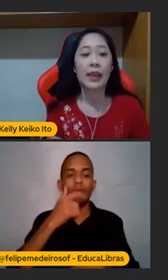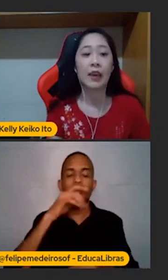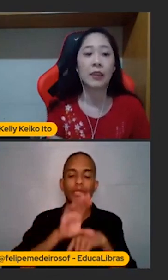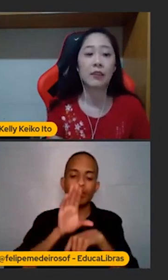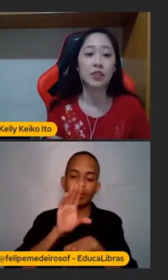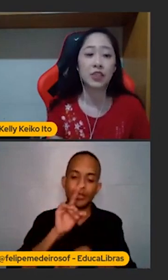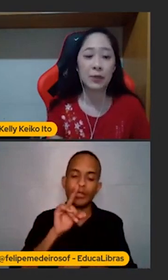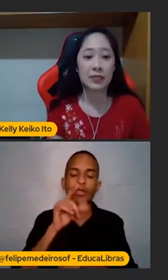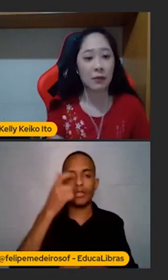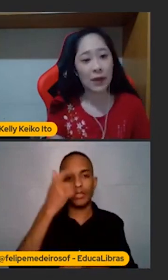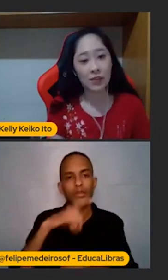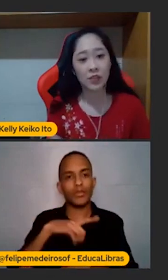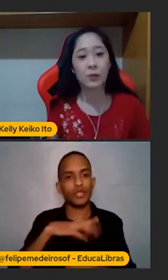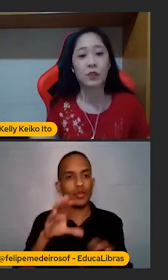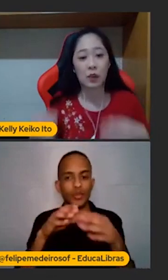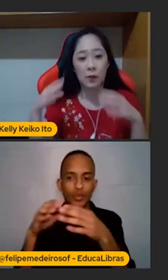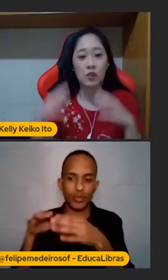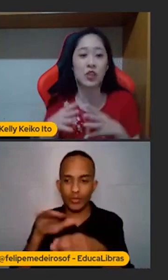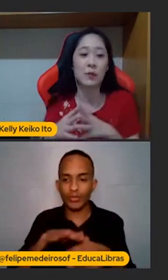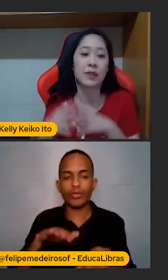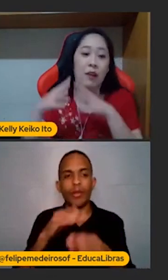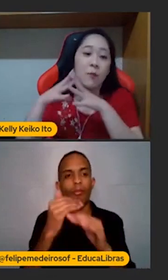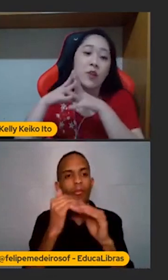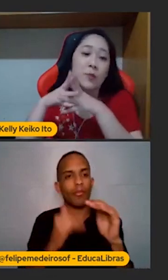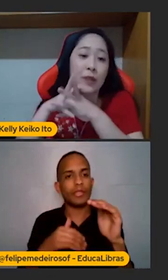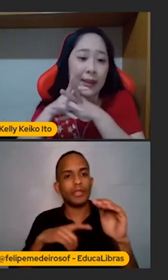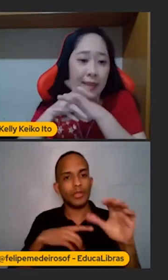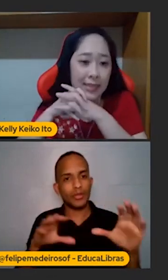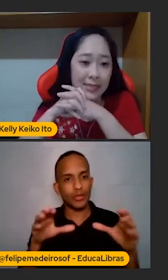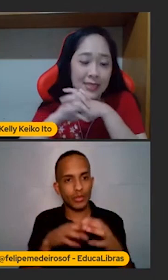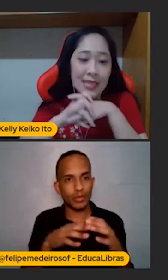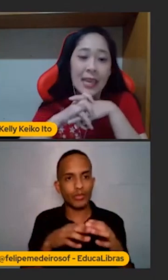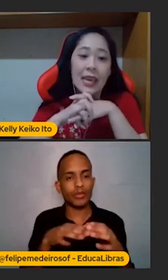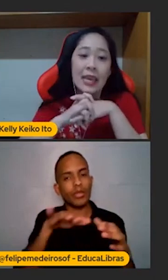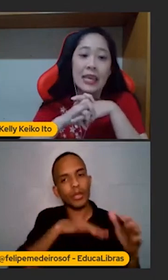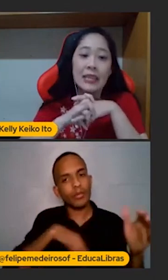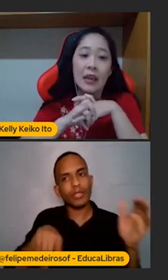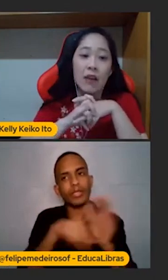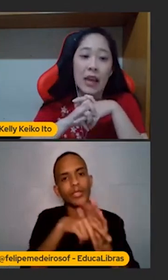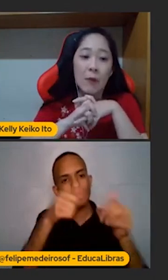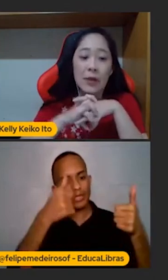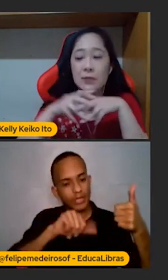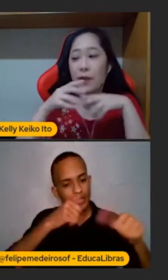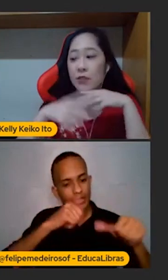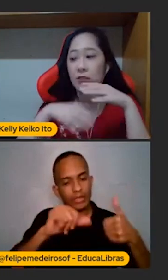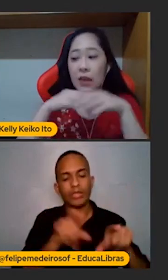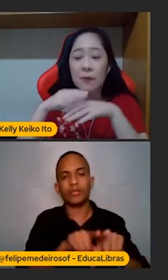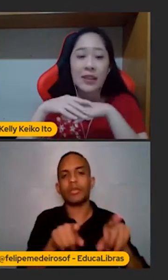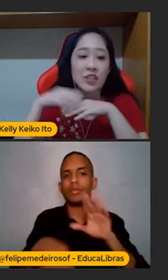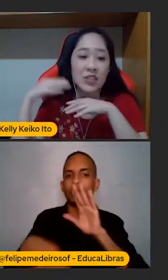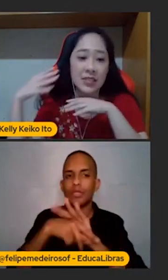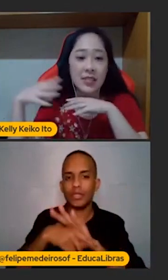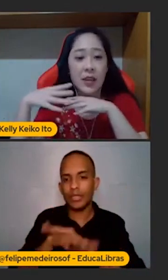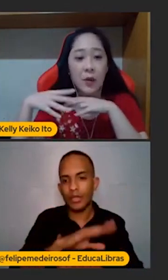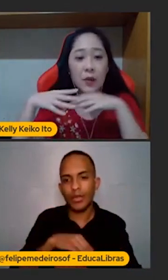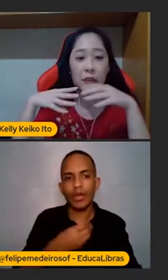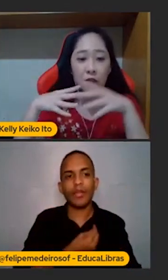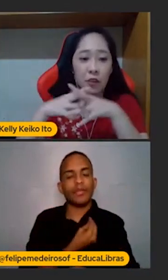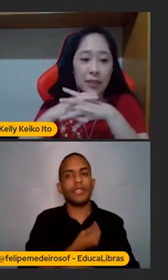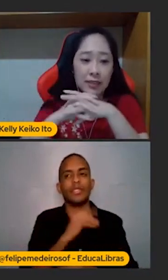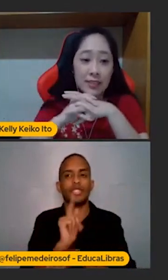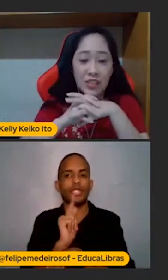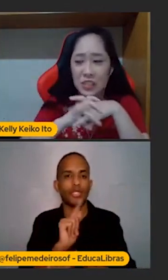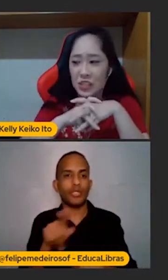coordenadora né eu tenho os times embaixo de mim eu tenho meu time que é composto por analista então acabou participando tanto da parte de